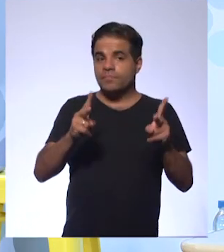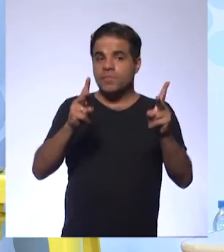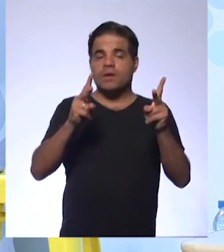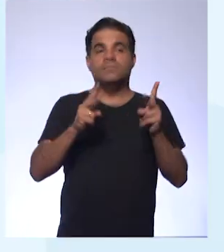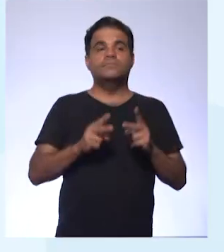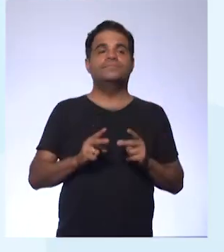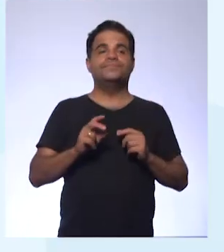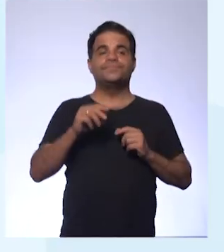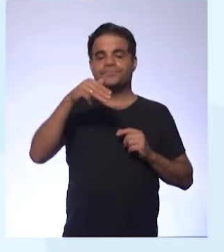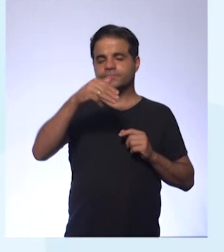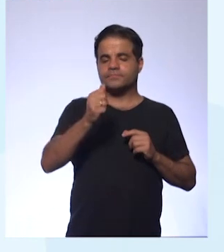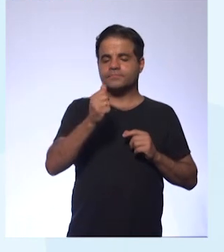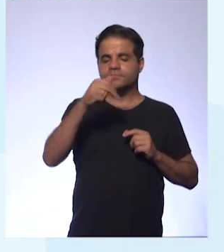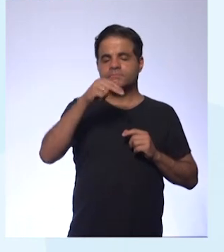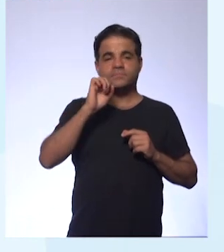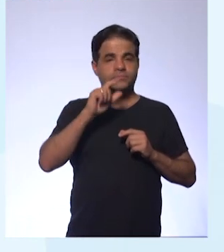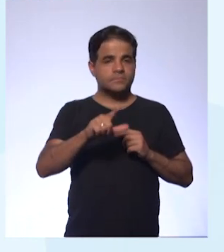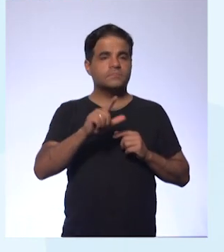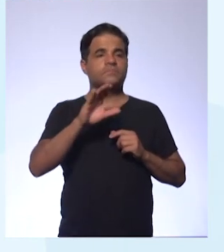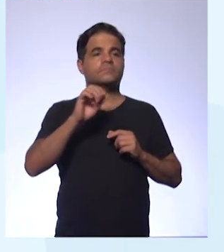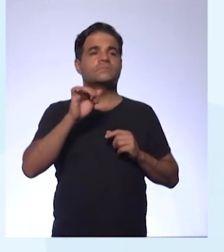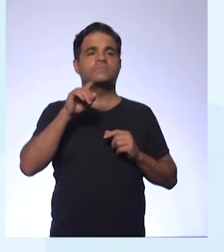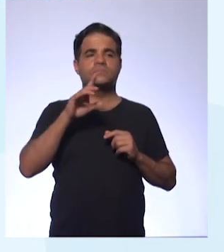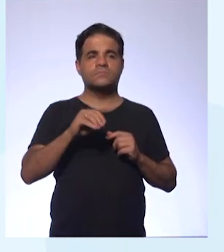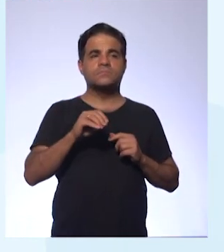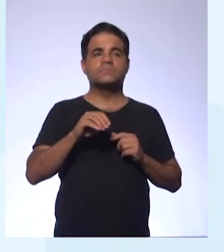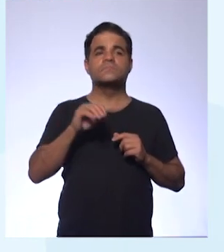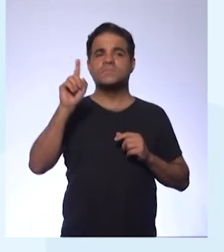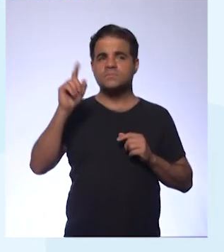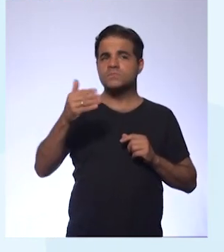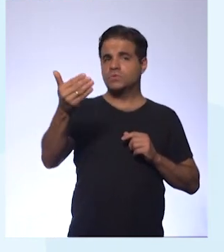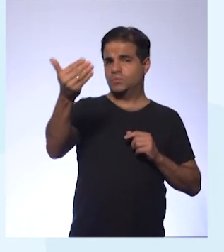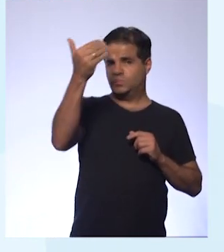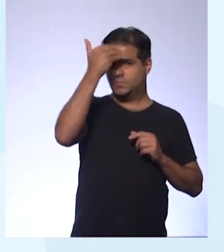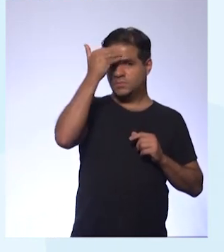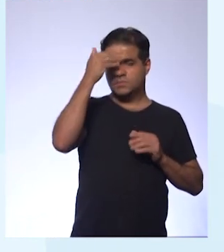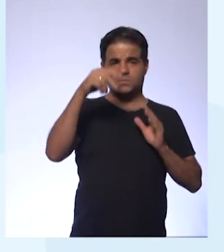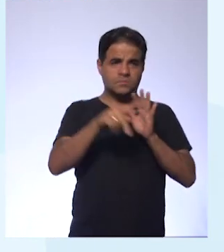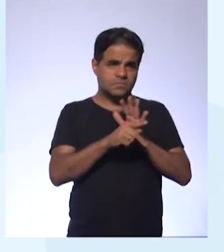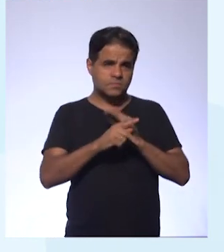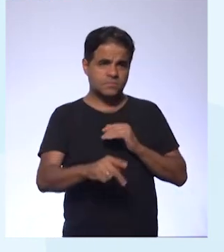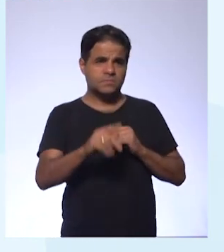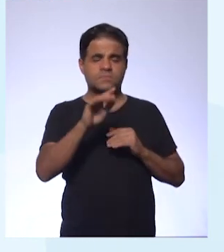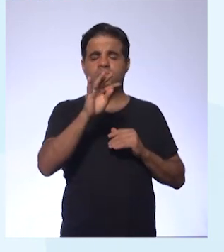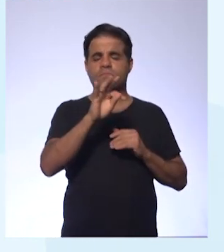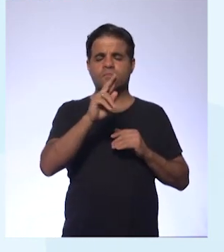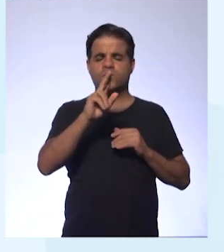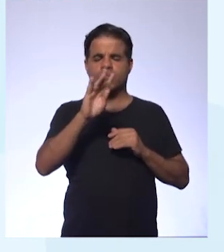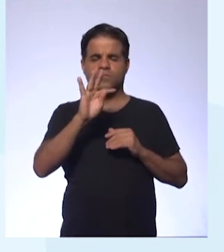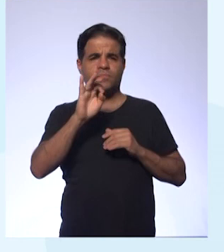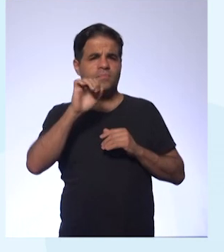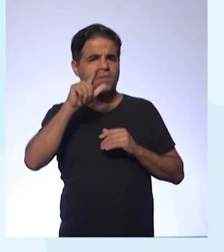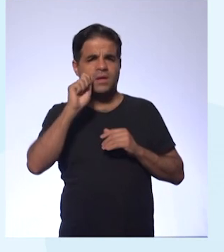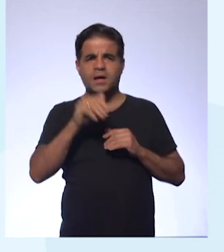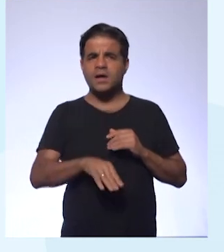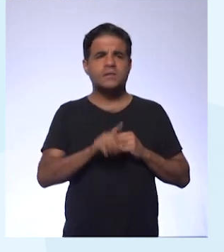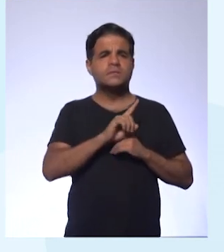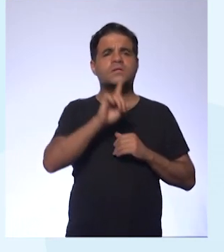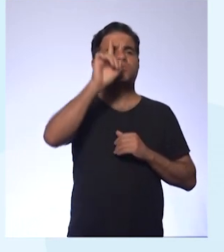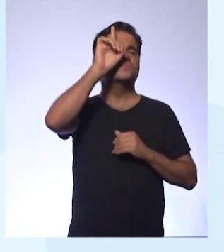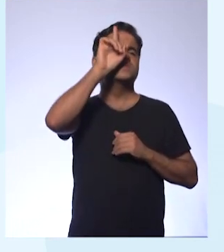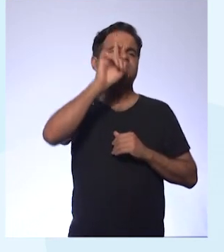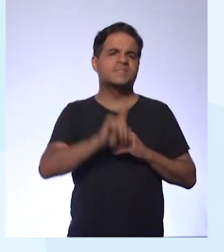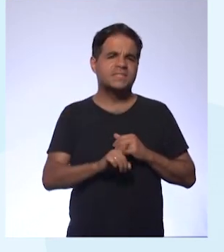Immanuel Kant, ele disse: é-se culpado da própria tutelagem quando esta resulta não de uma deficiência